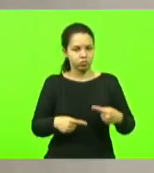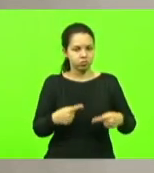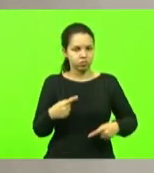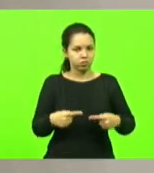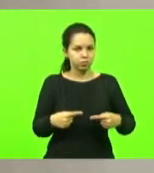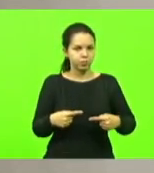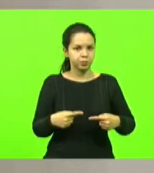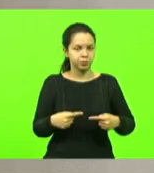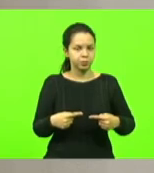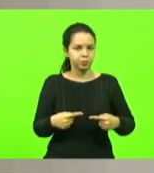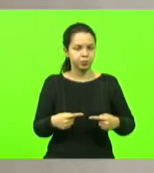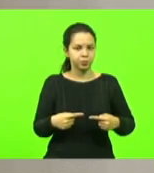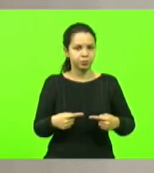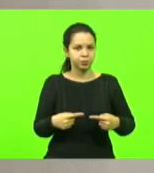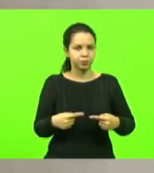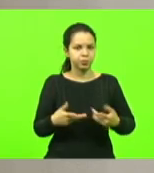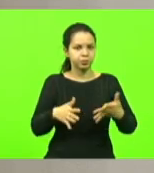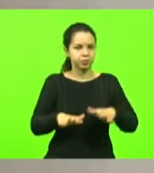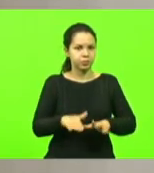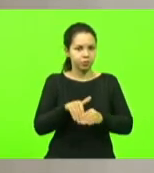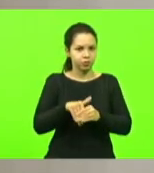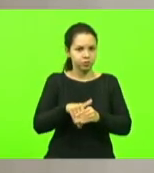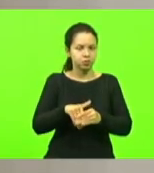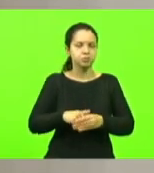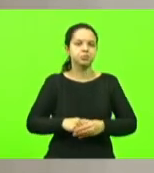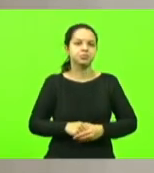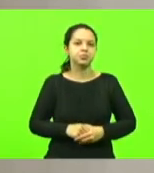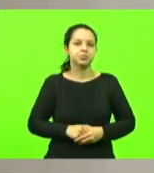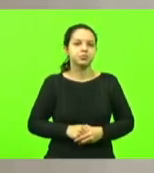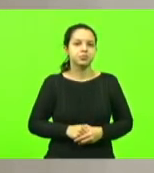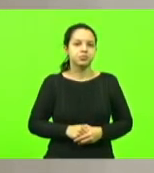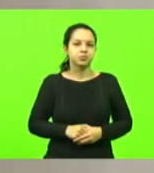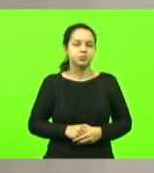Não havendo quem queira discutir, em votação.